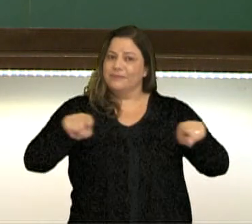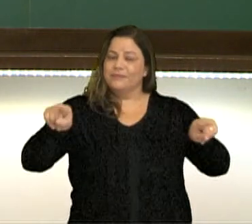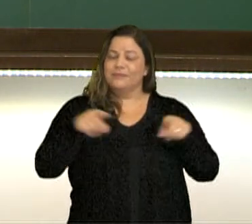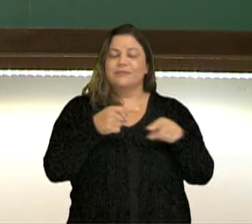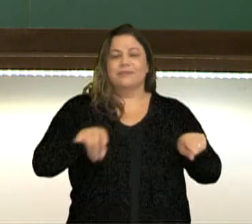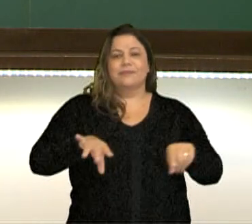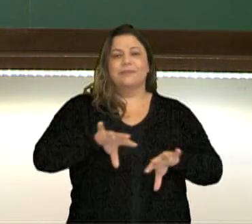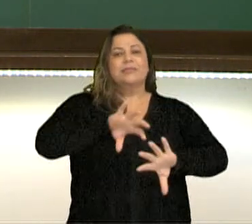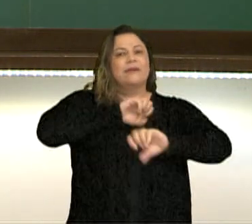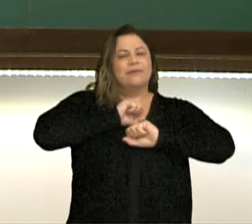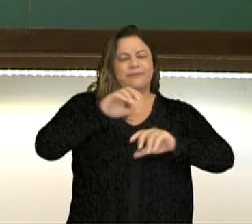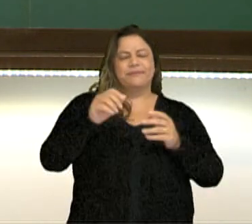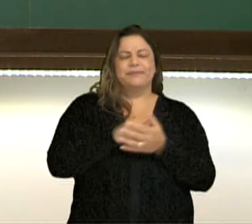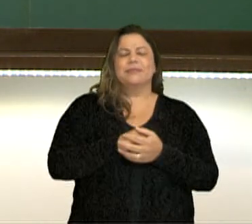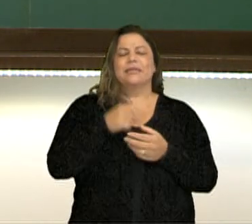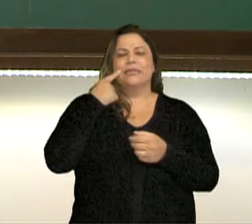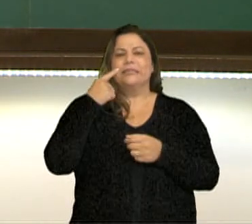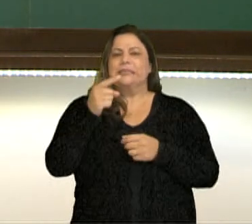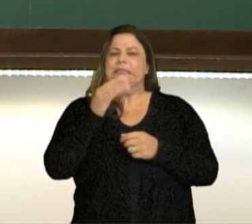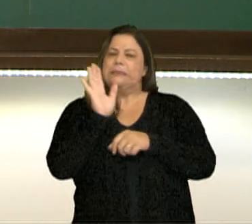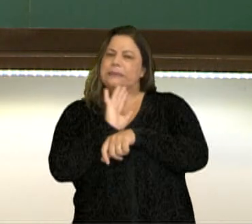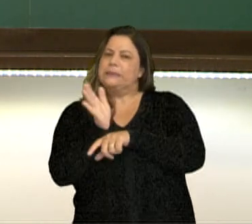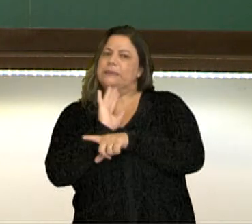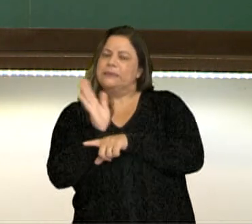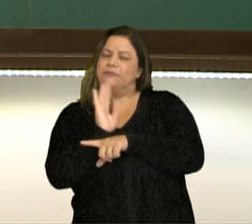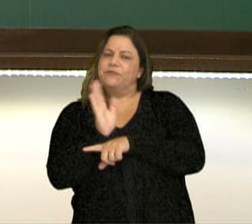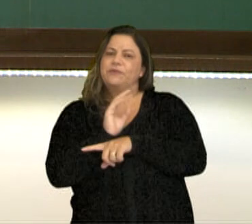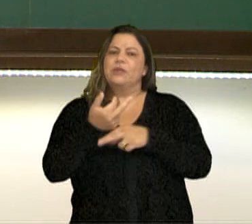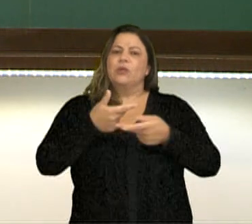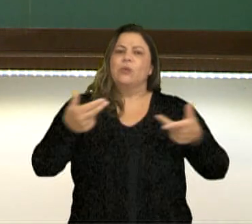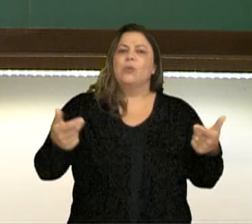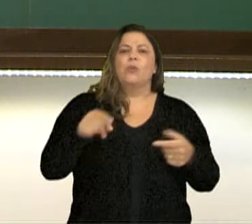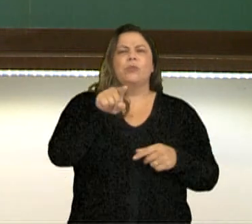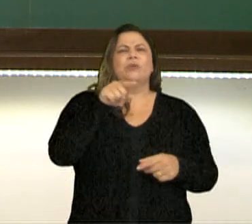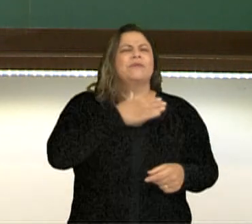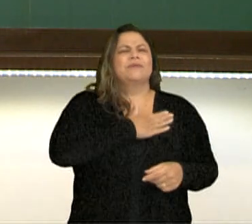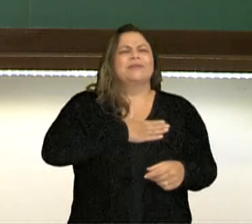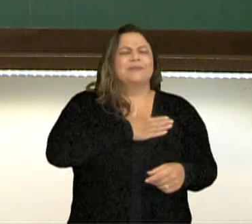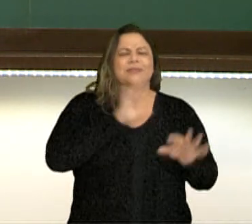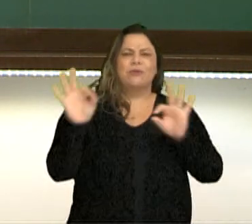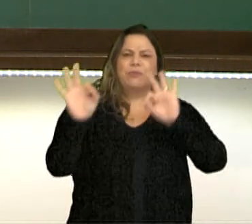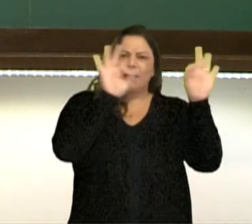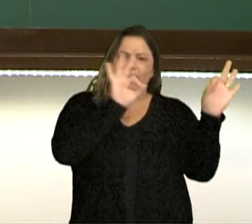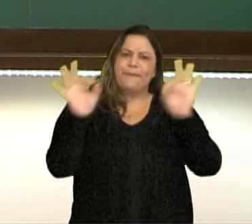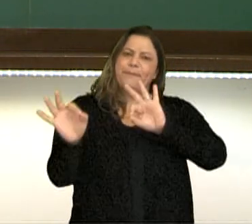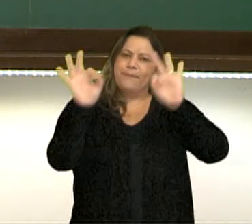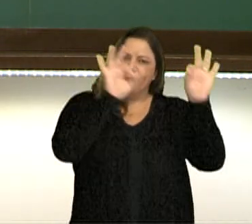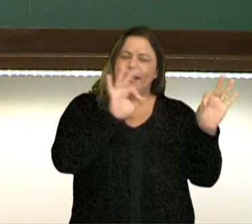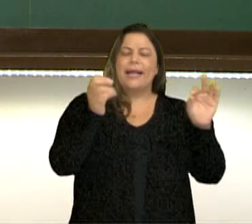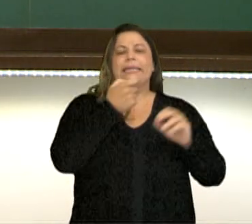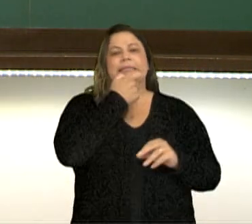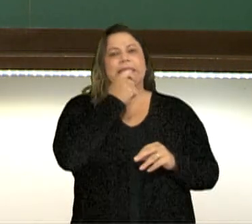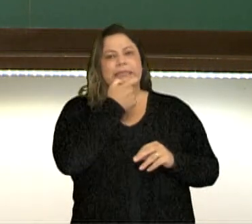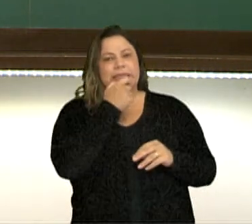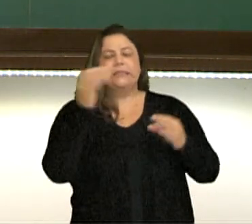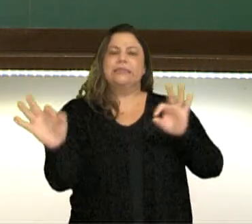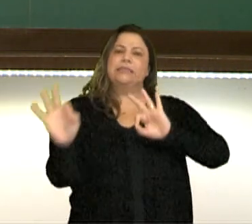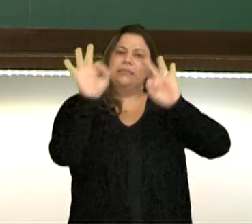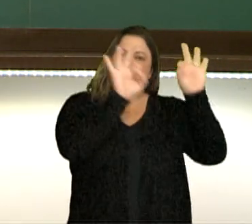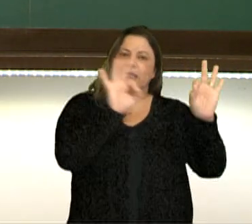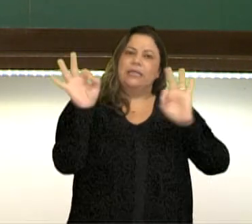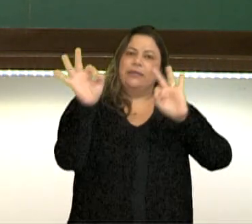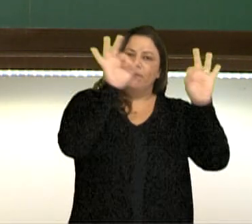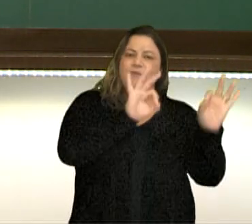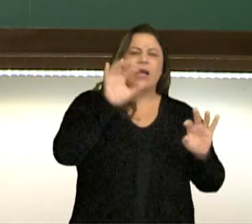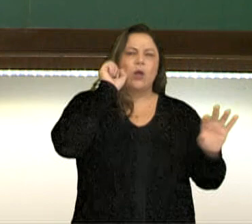o seu vocabulário. Assiste um filme, pega a cena que você mais gostou e vai lá. Coloca em inglês, legenda em inglês.